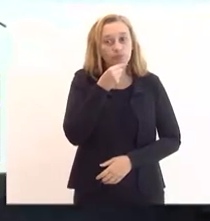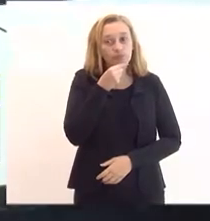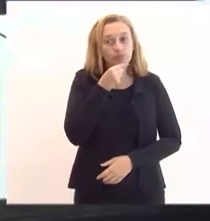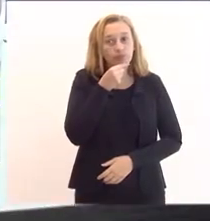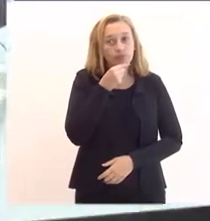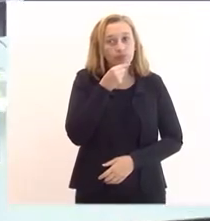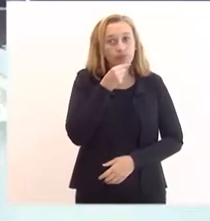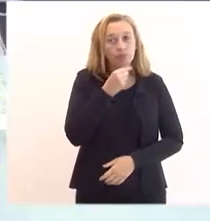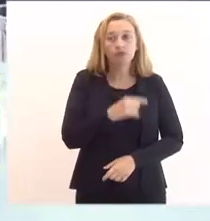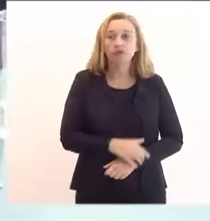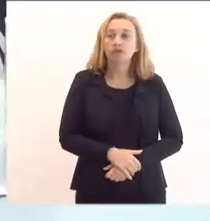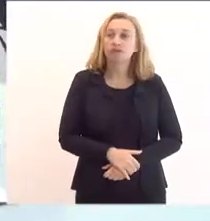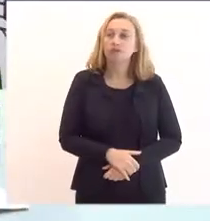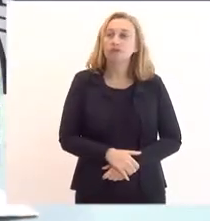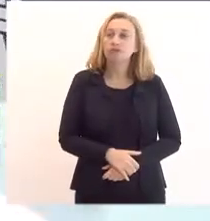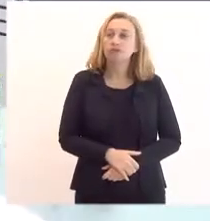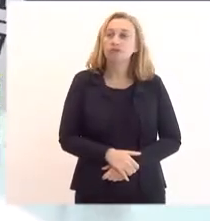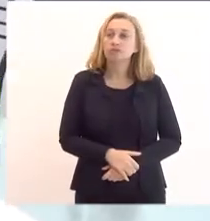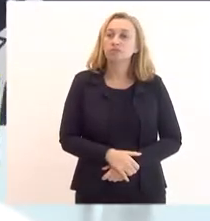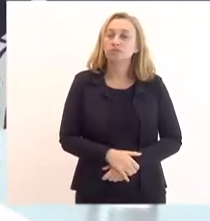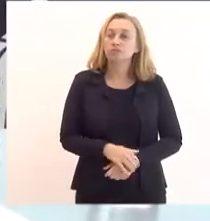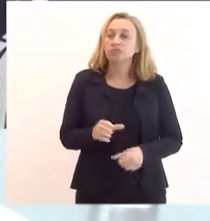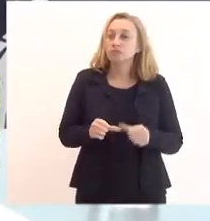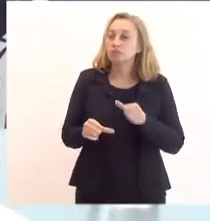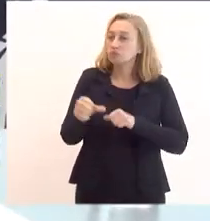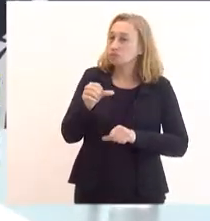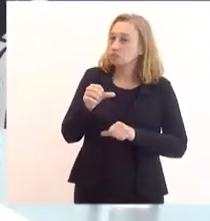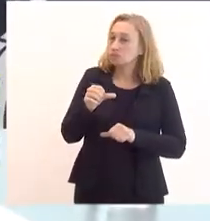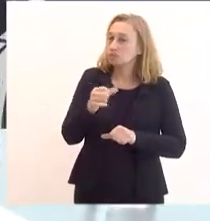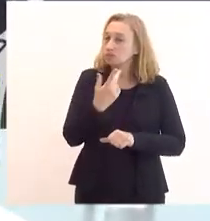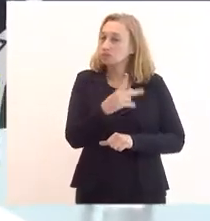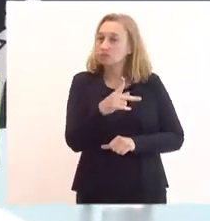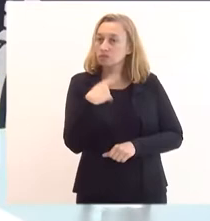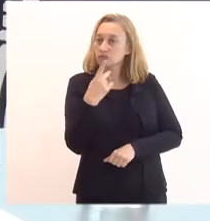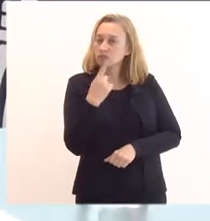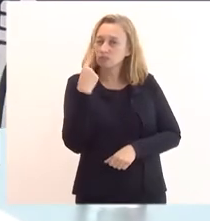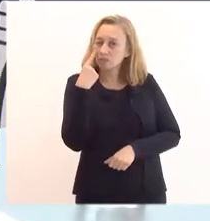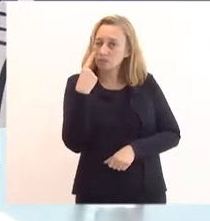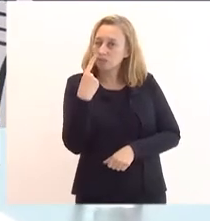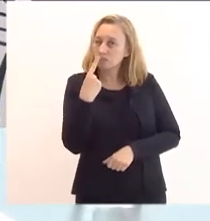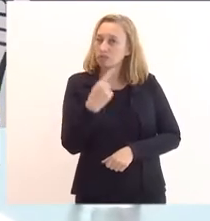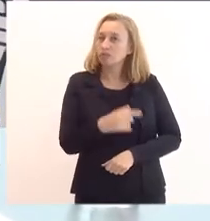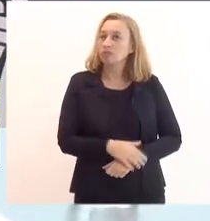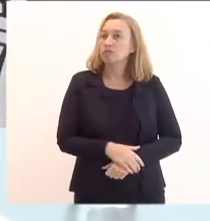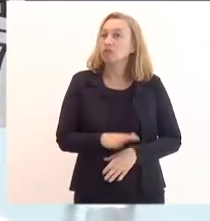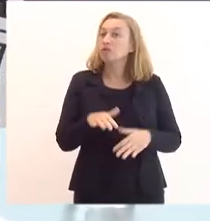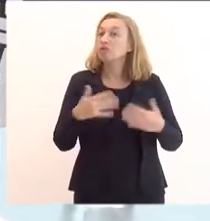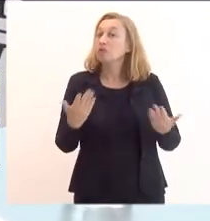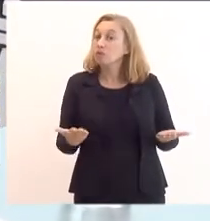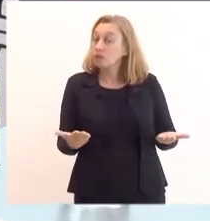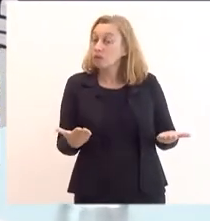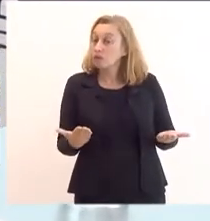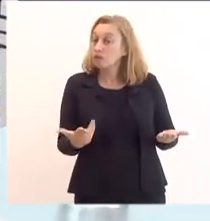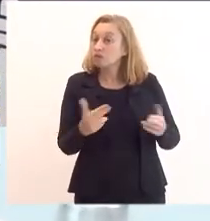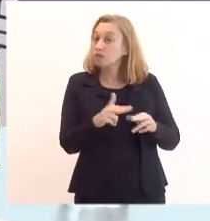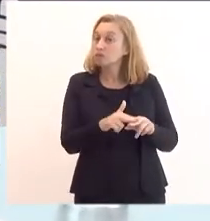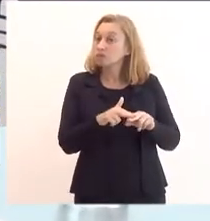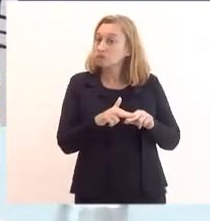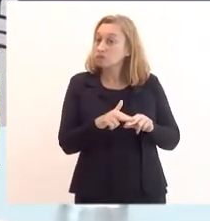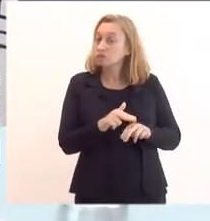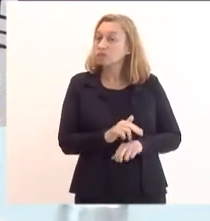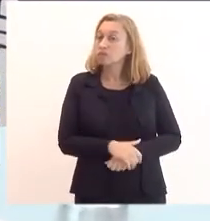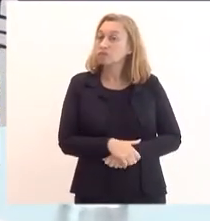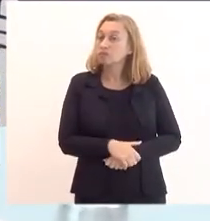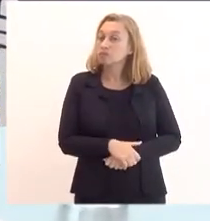si uma grande contradição. Porque, veja só, qual é a tese